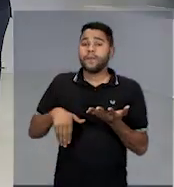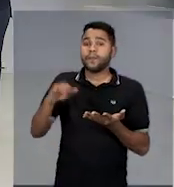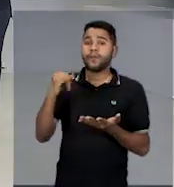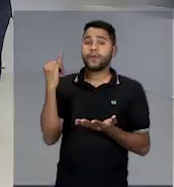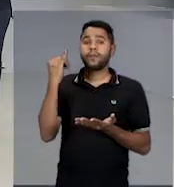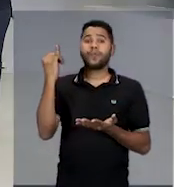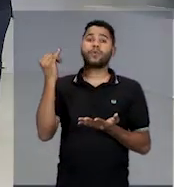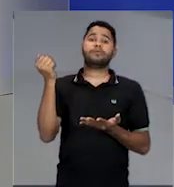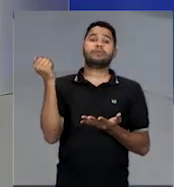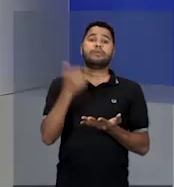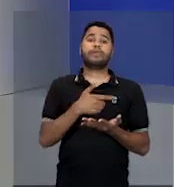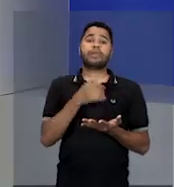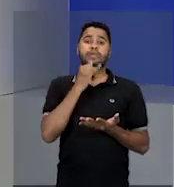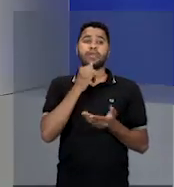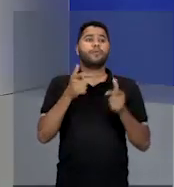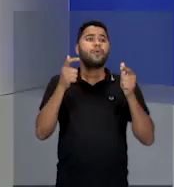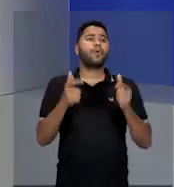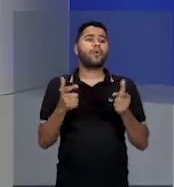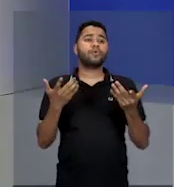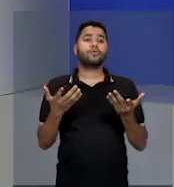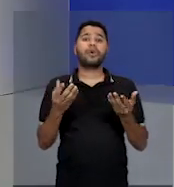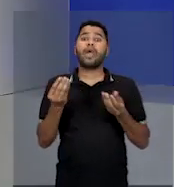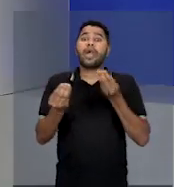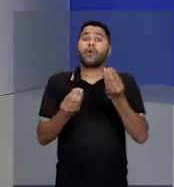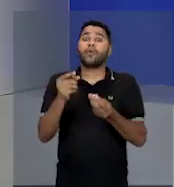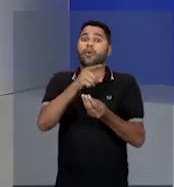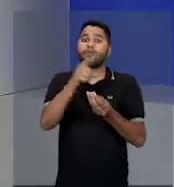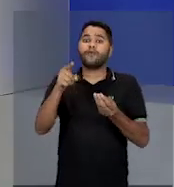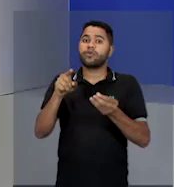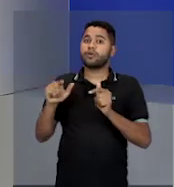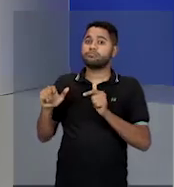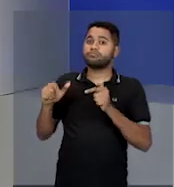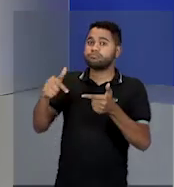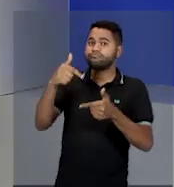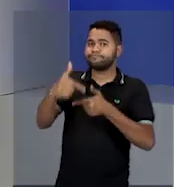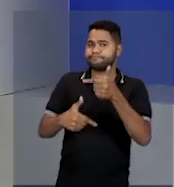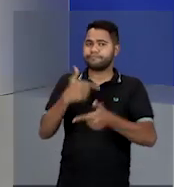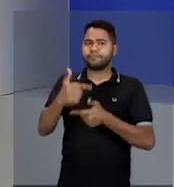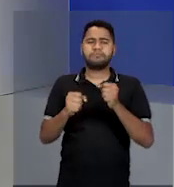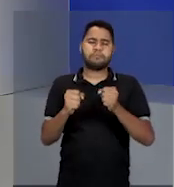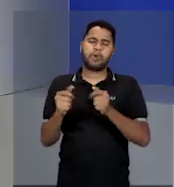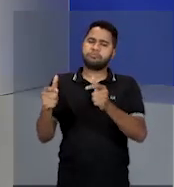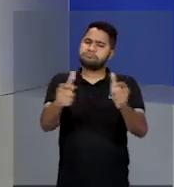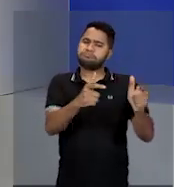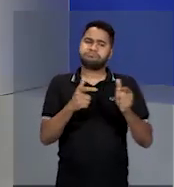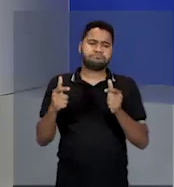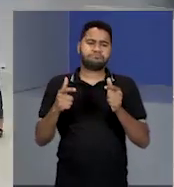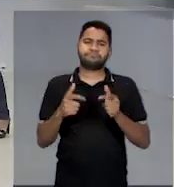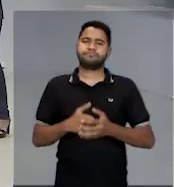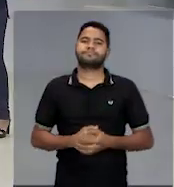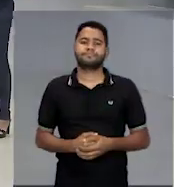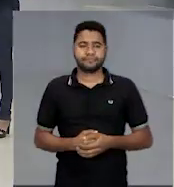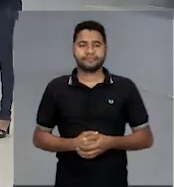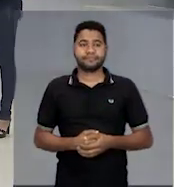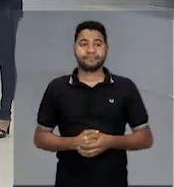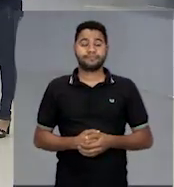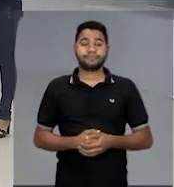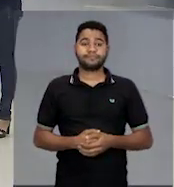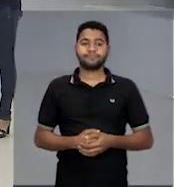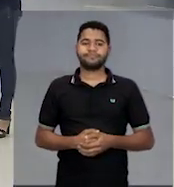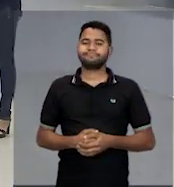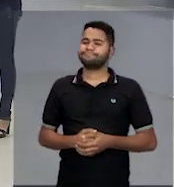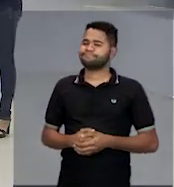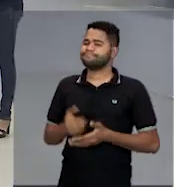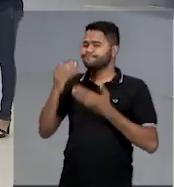que onde fazer o jornalismo é como você faz esse jornalismo. Então, você pode atuar de onde estiver. Aline,